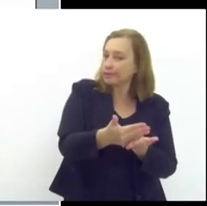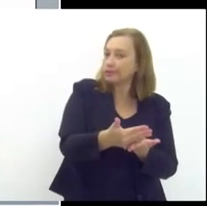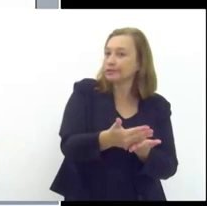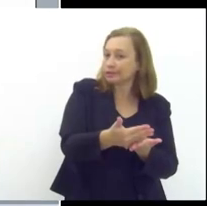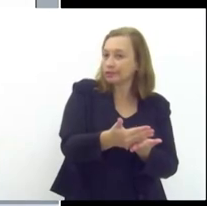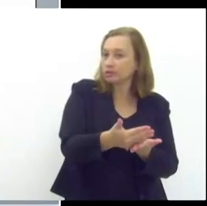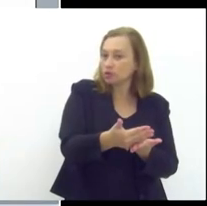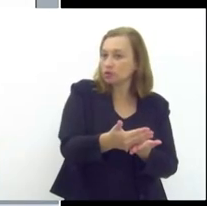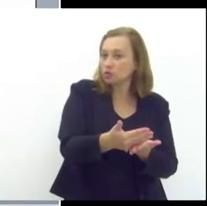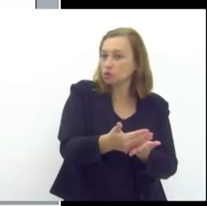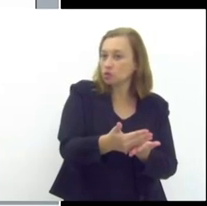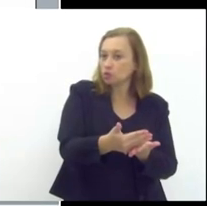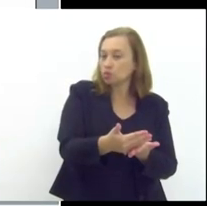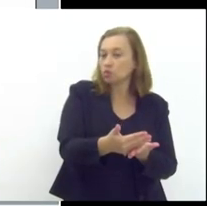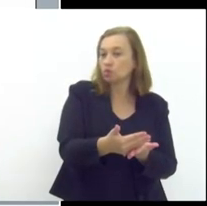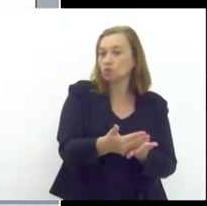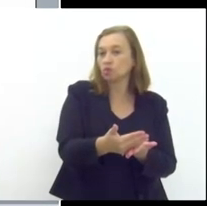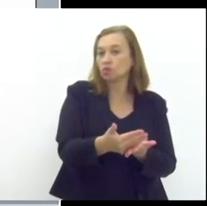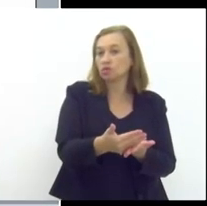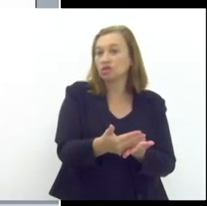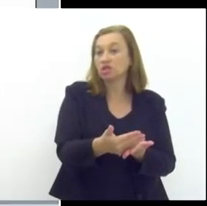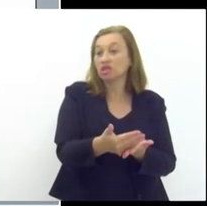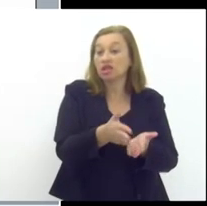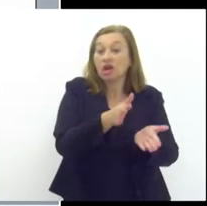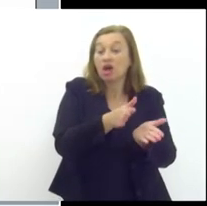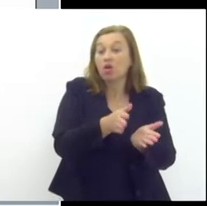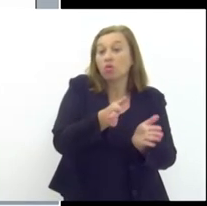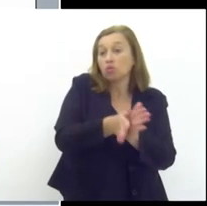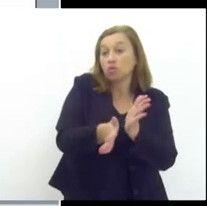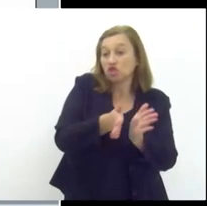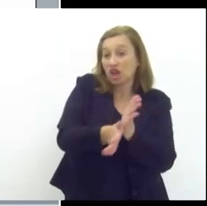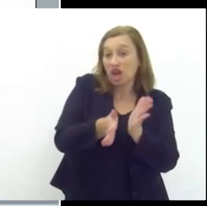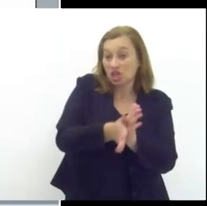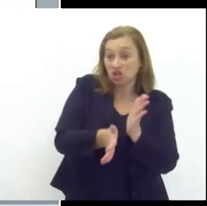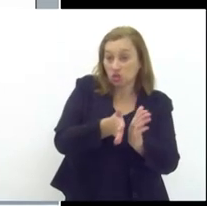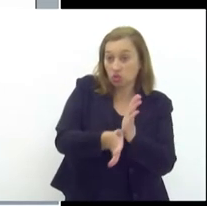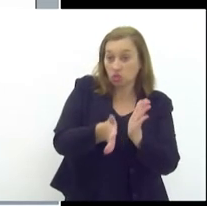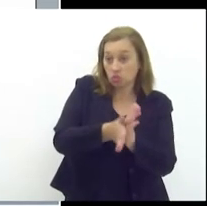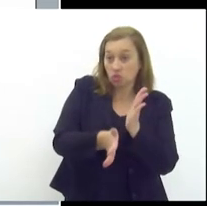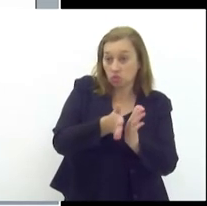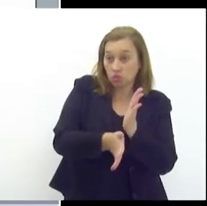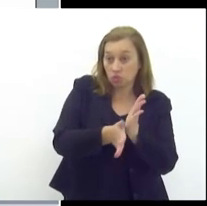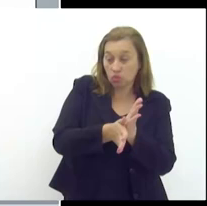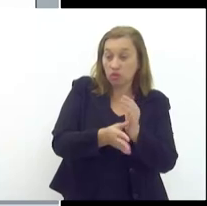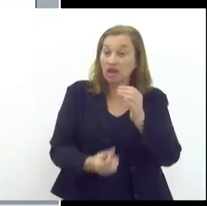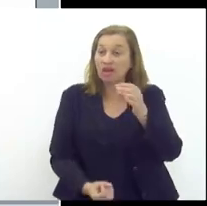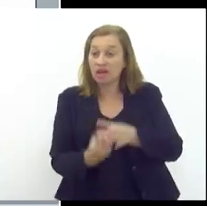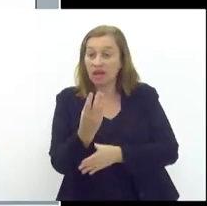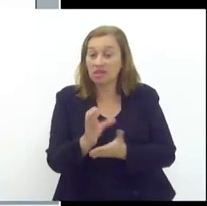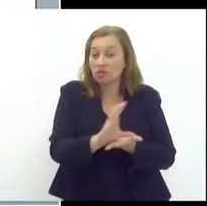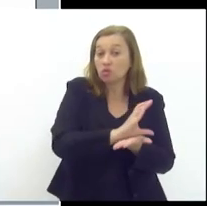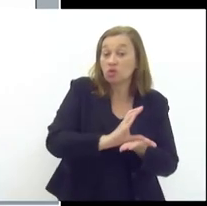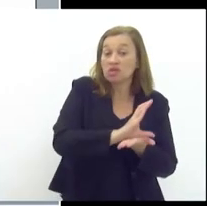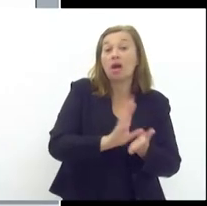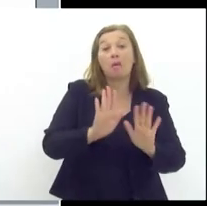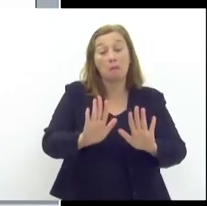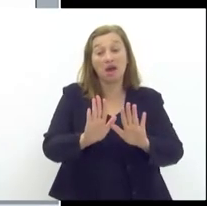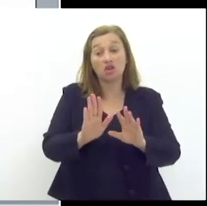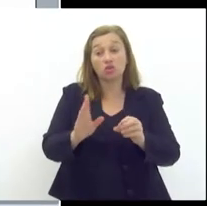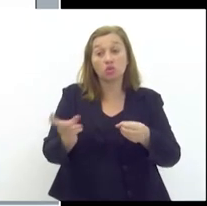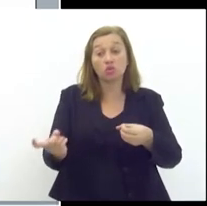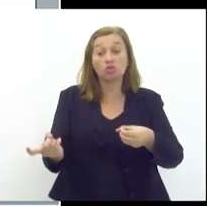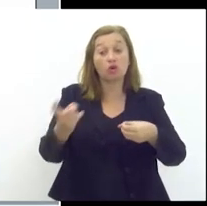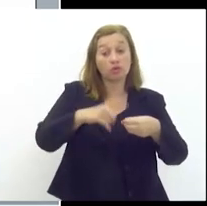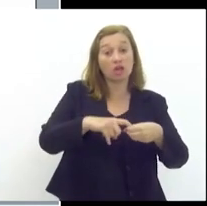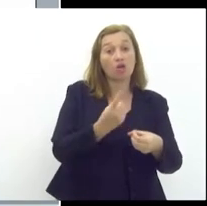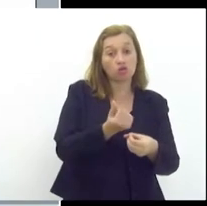com posterior ressarcimento as despesas da instalação do Conselho é claro que depois que entrar o dinheiro os estados vão